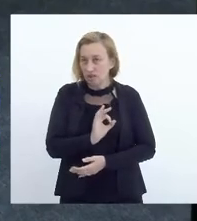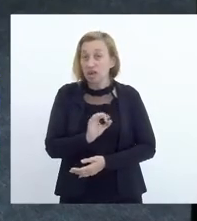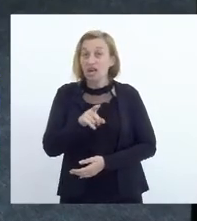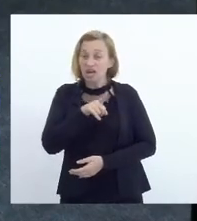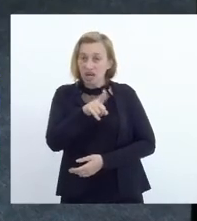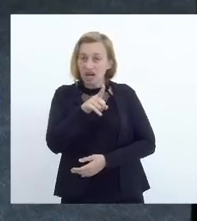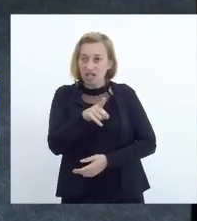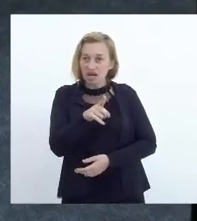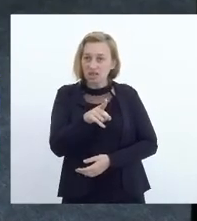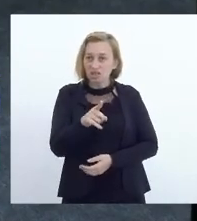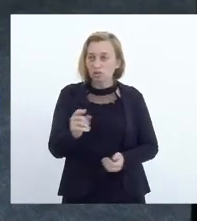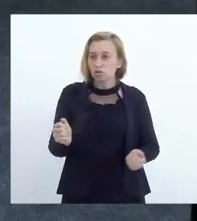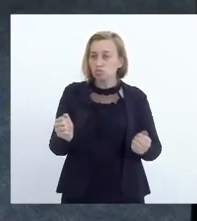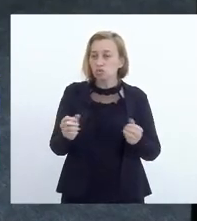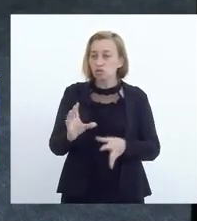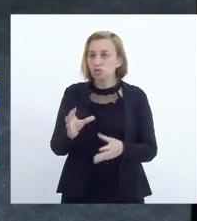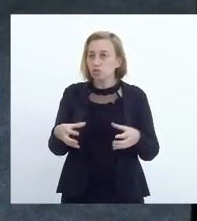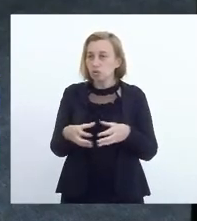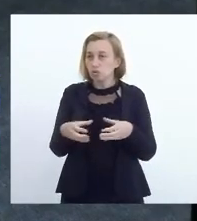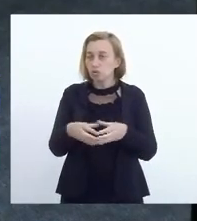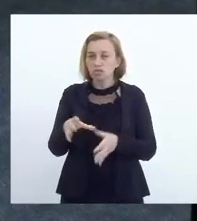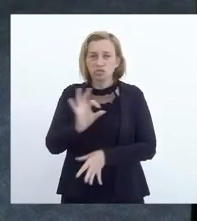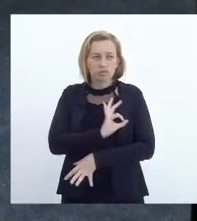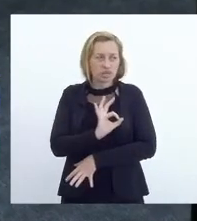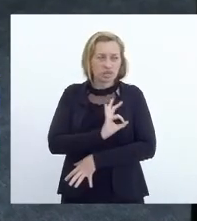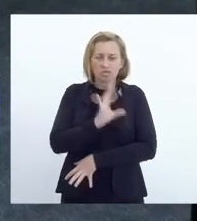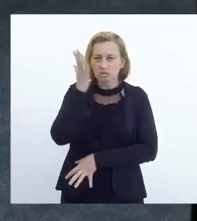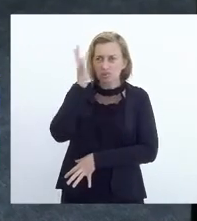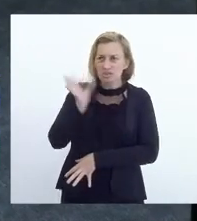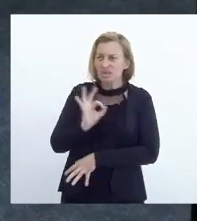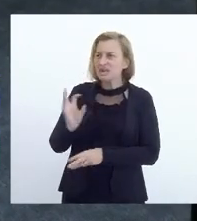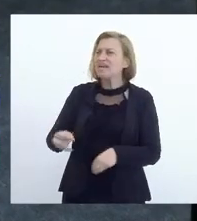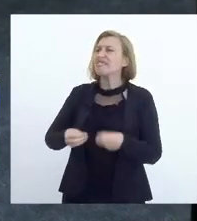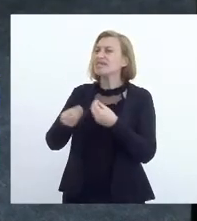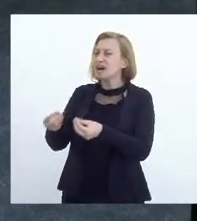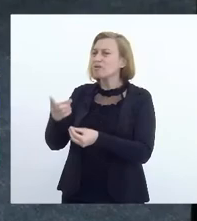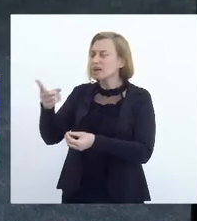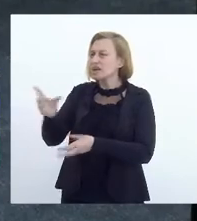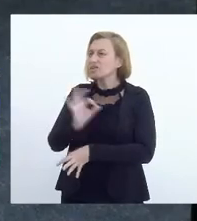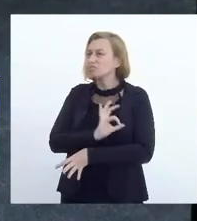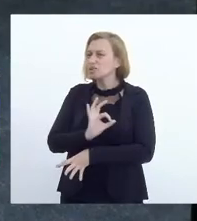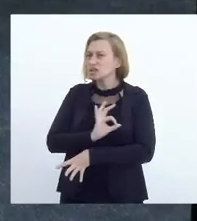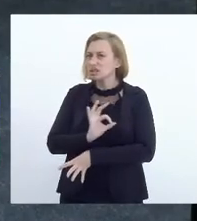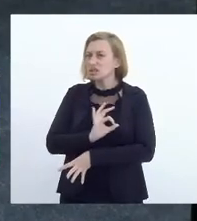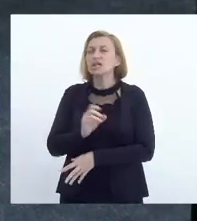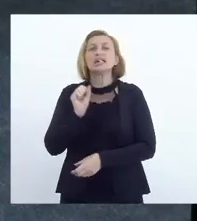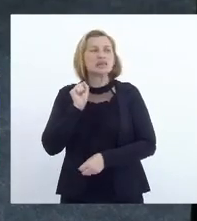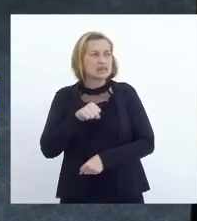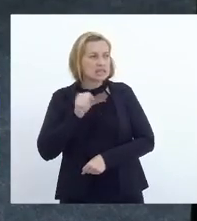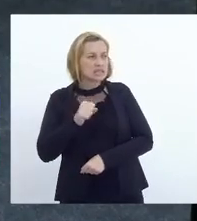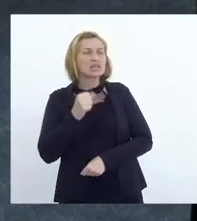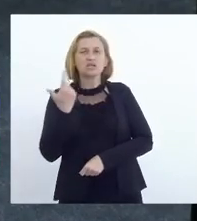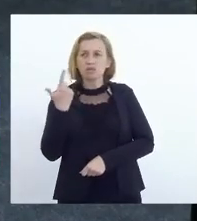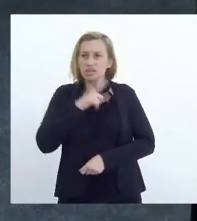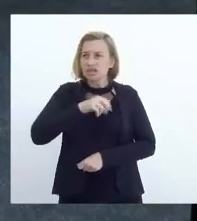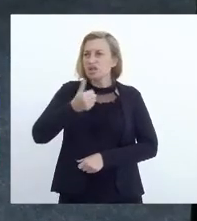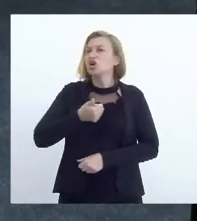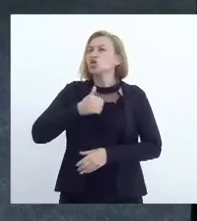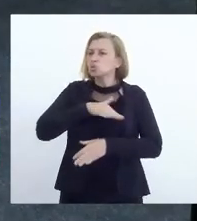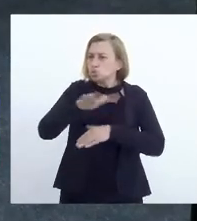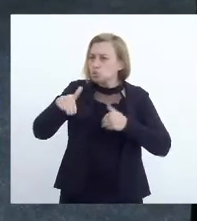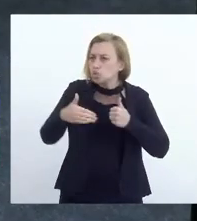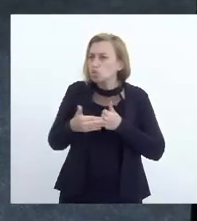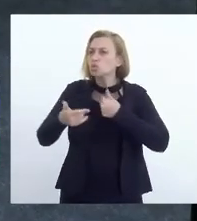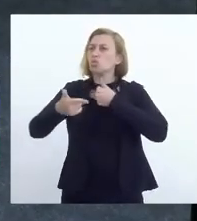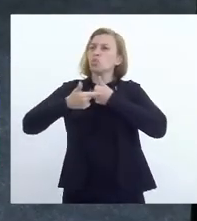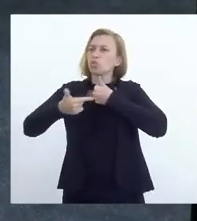escolta armada, que eu não sei quem é que serve essa escolta armada para ele. E ele ganha, sim, toda a publicação que ele faz, dessas coisas que ele